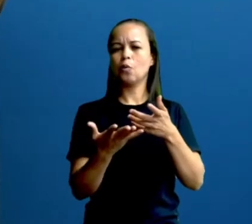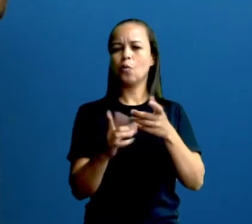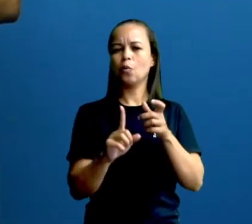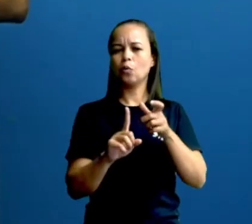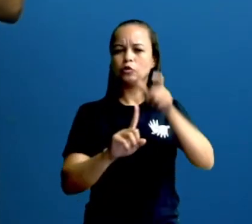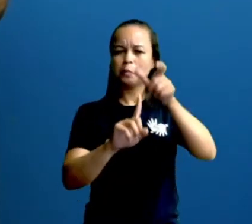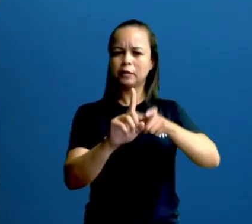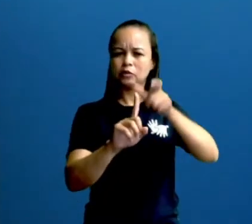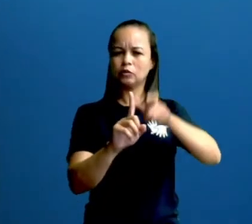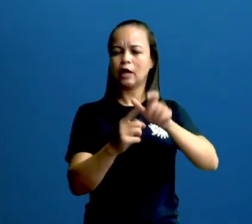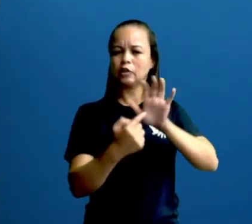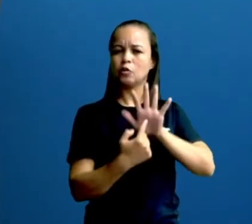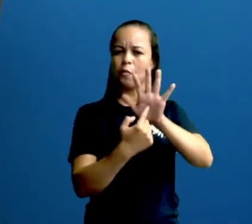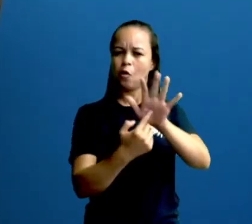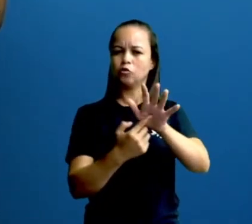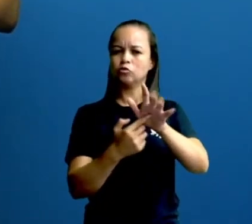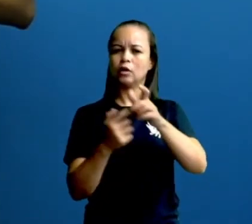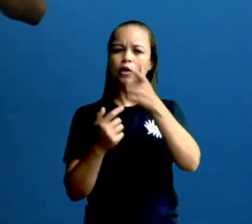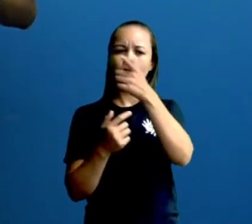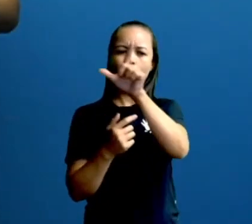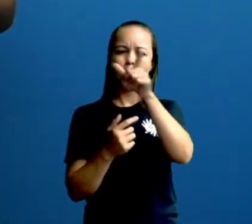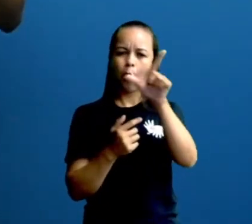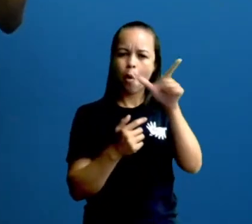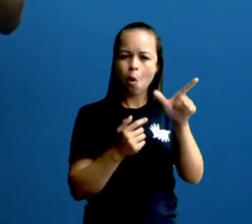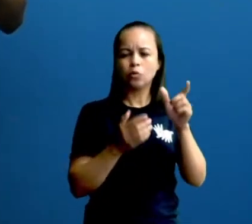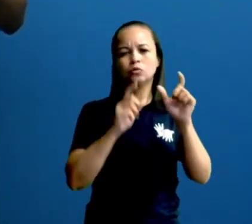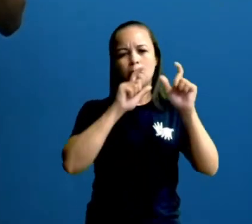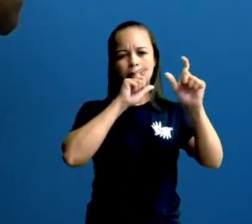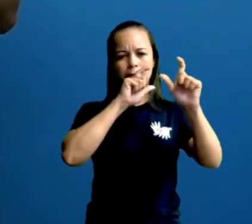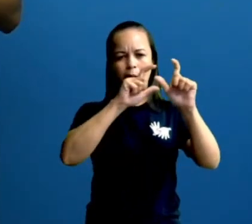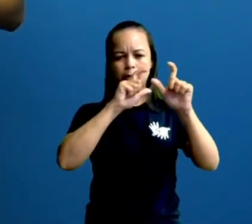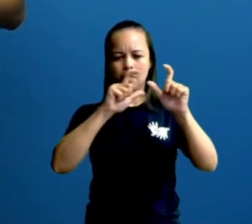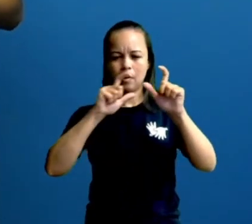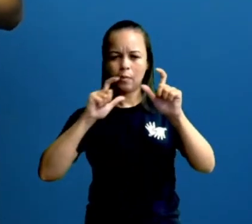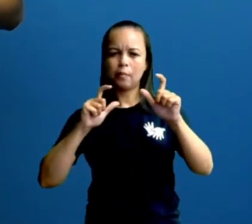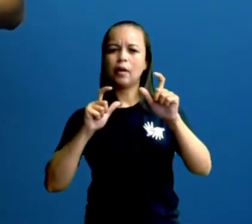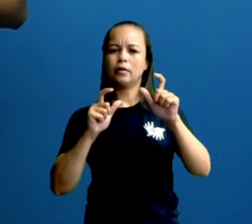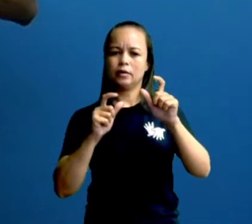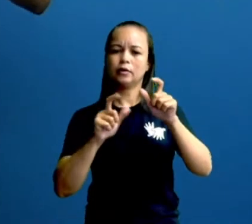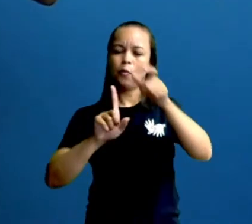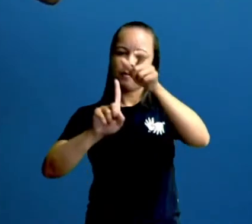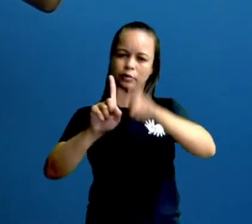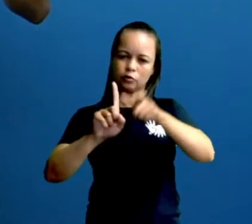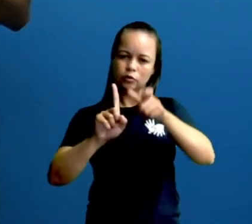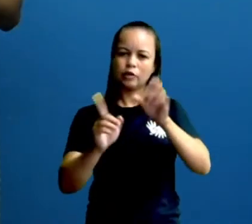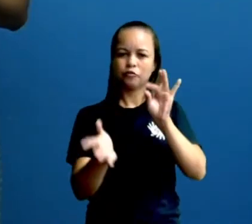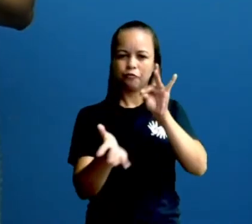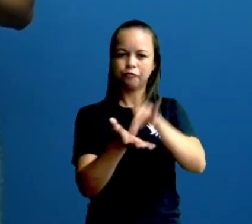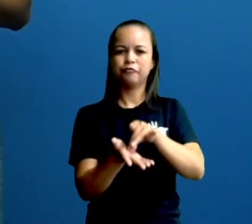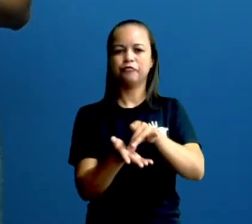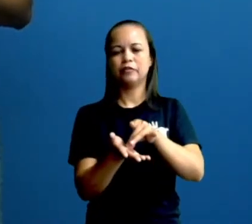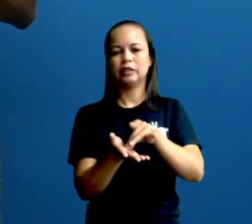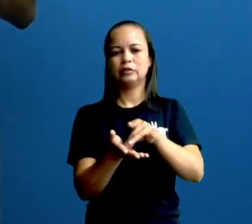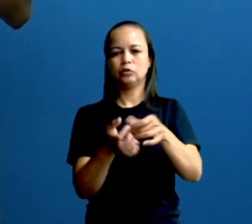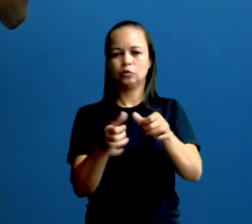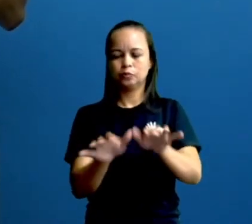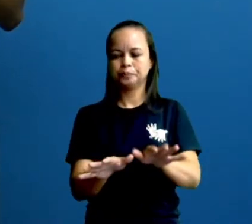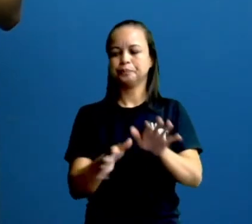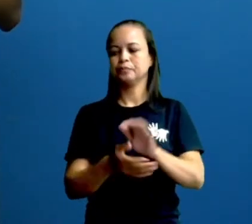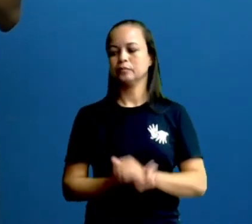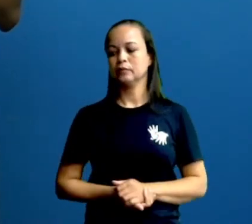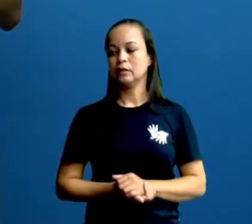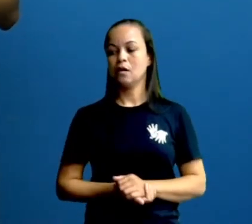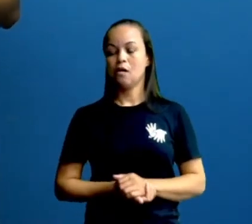aparecerão nos próximos quadrinhos. São chamados de personagens fixos. As temáticas, gente,